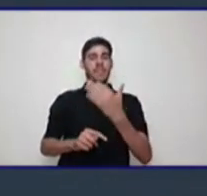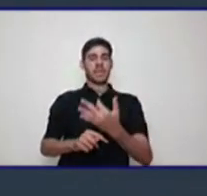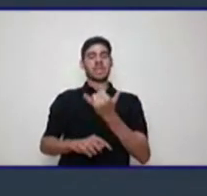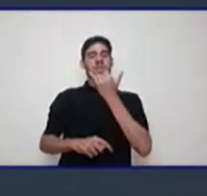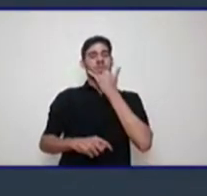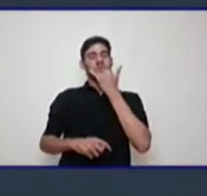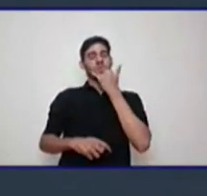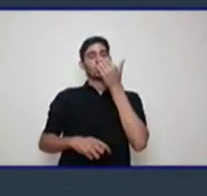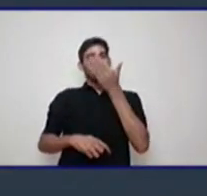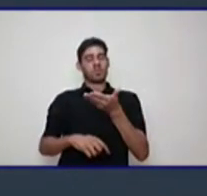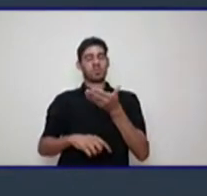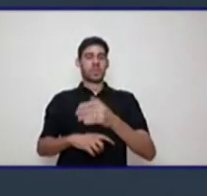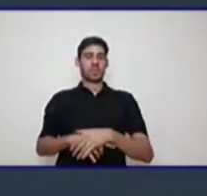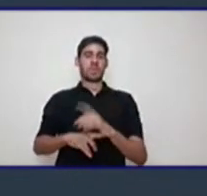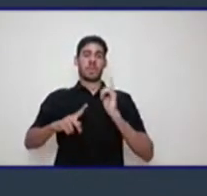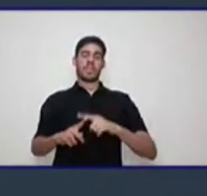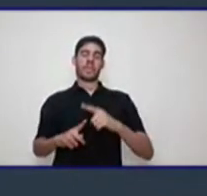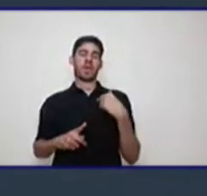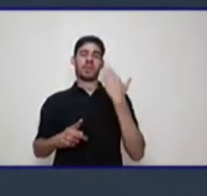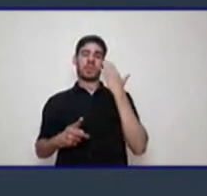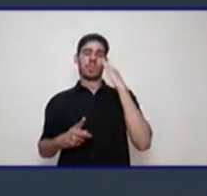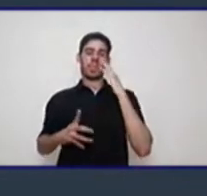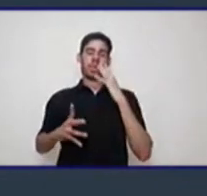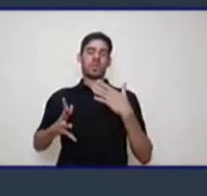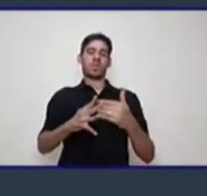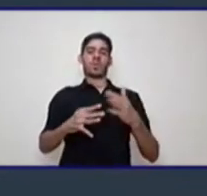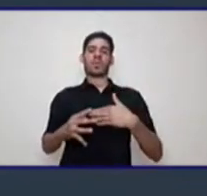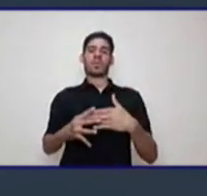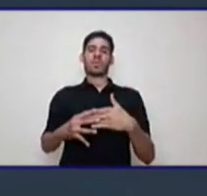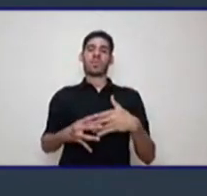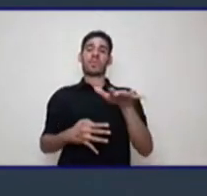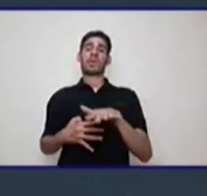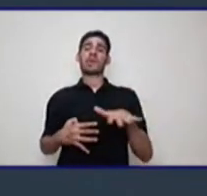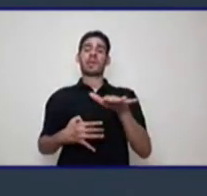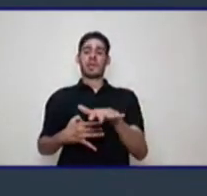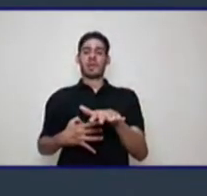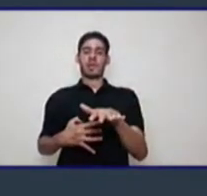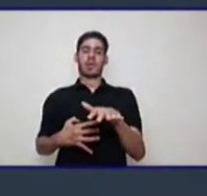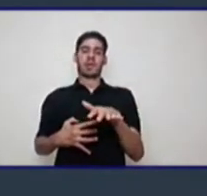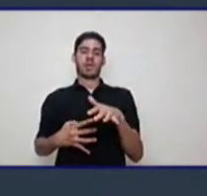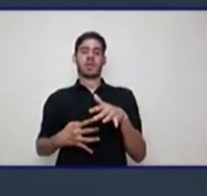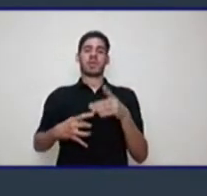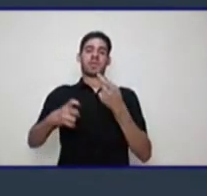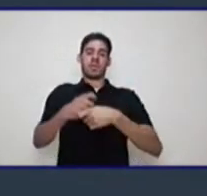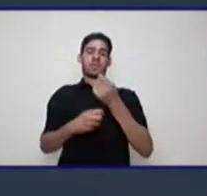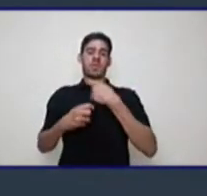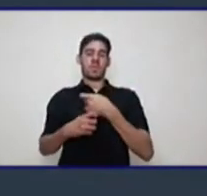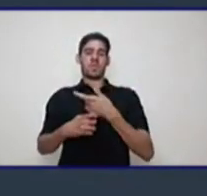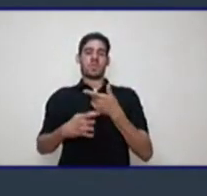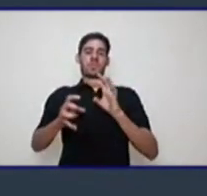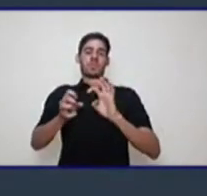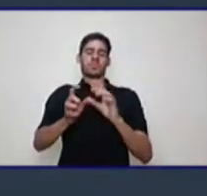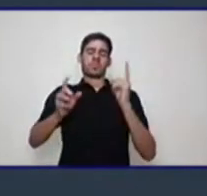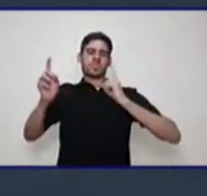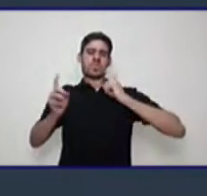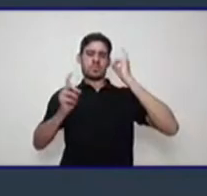Excelência por entender que em qualquer campo que se analise o conflito entre liberdade de